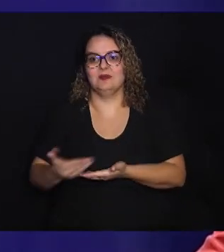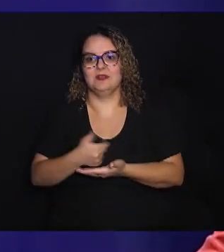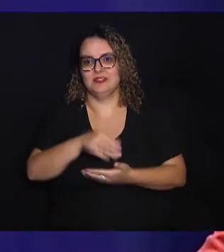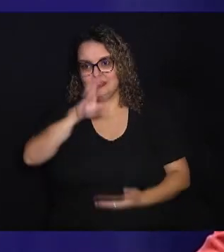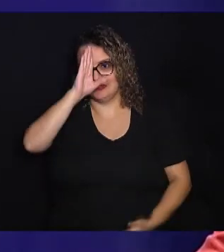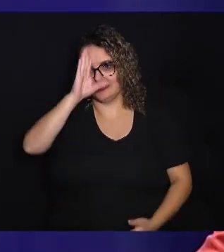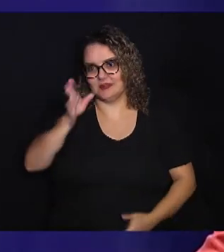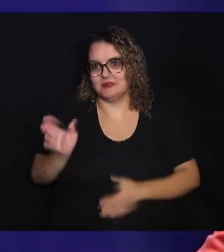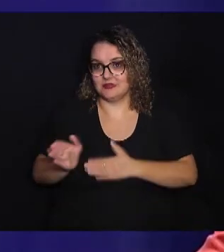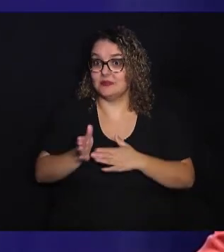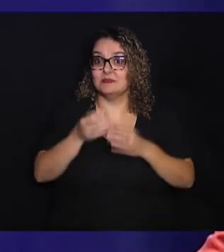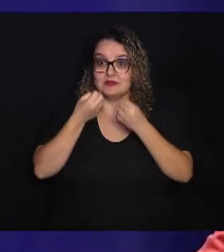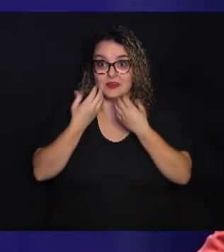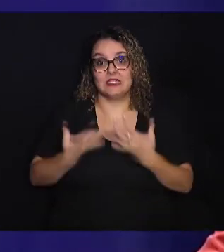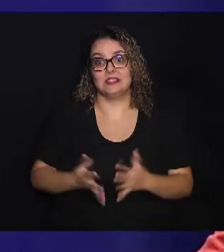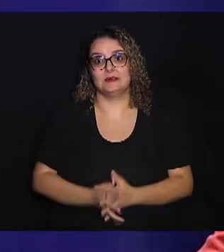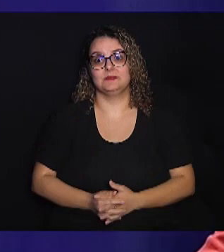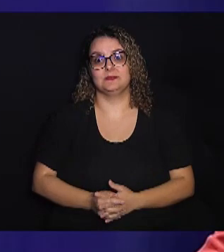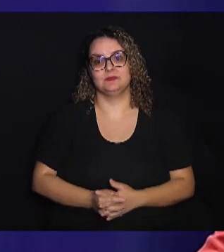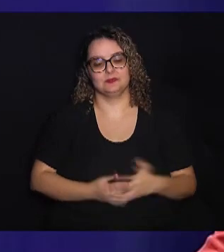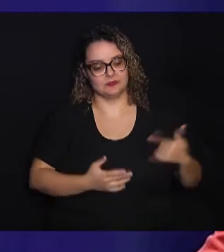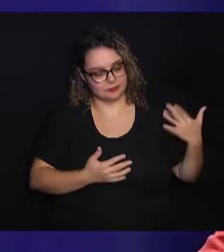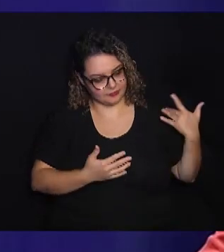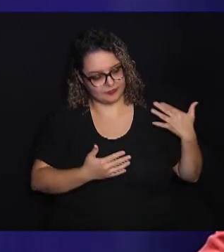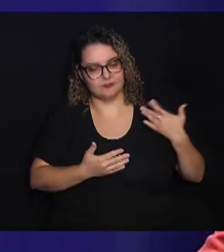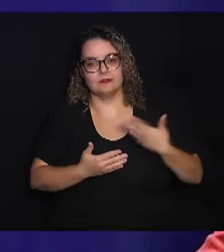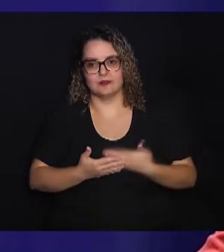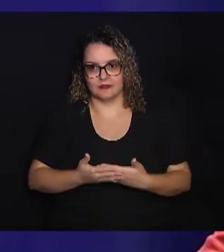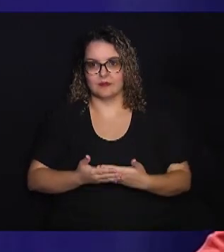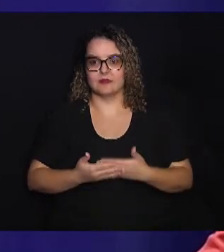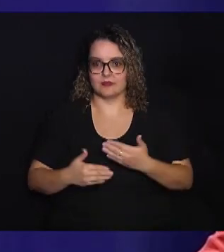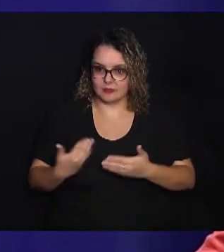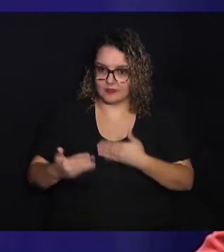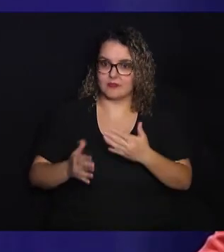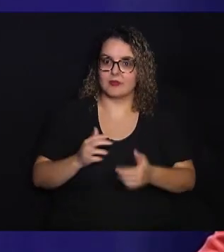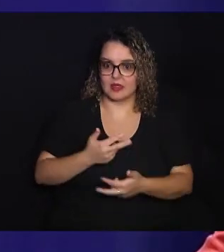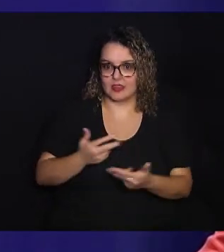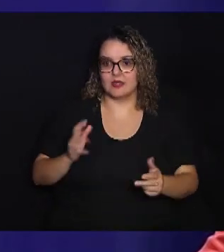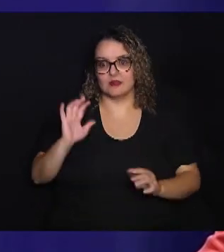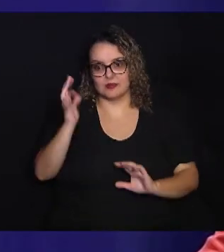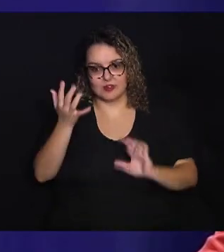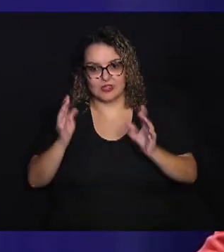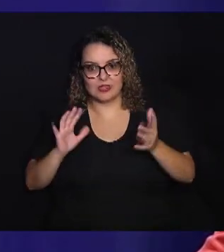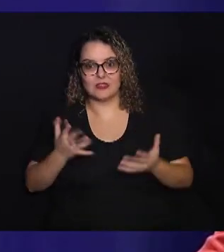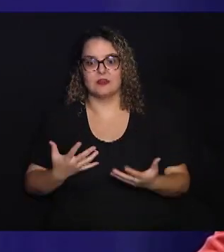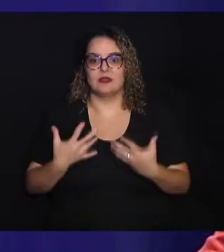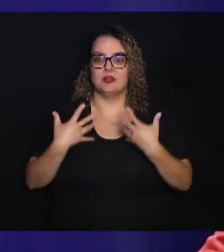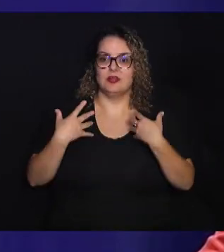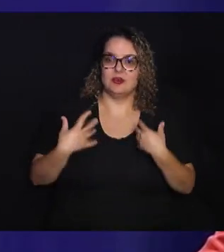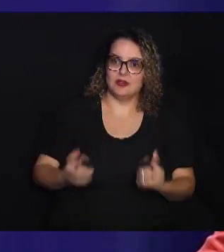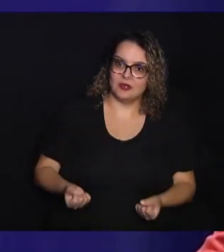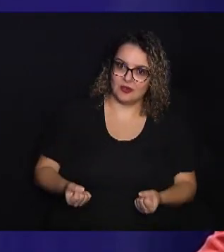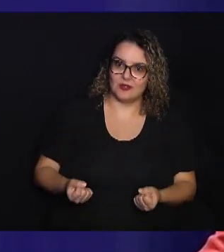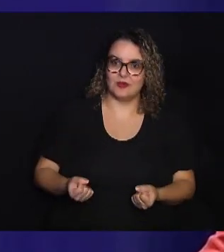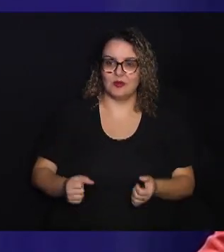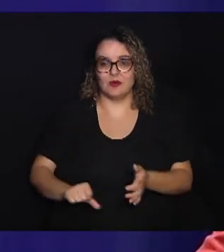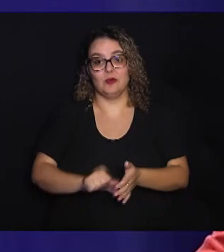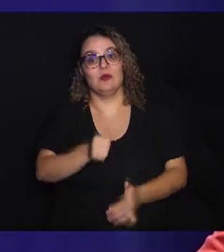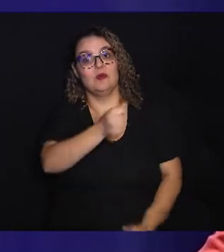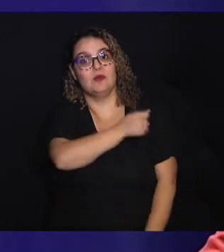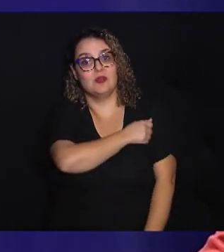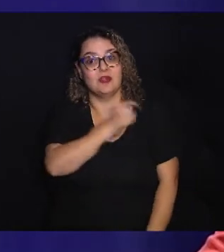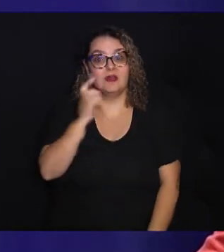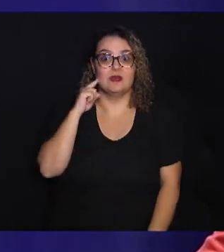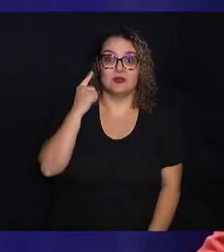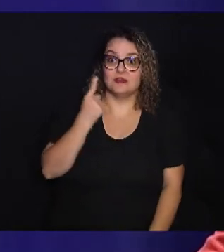conduzida, né? E de lá para cá, as coisas foram acontecendo. eu recebi o primeiro aluno que era surdo,